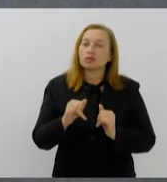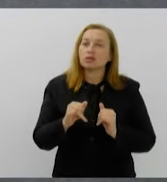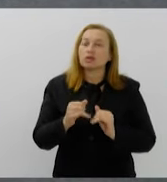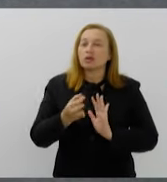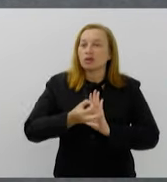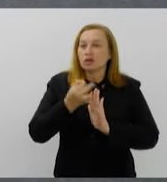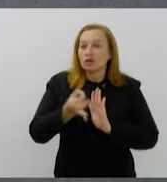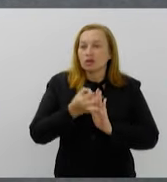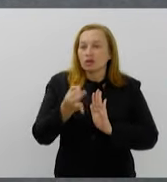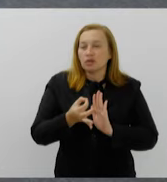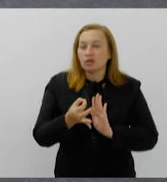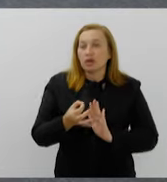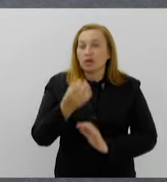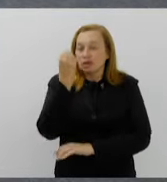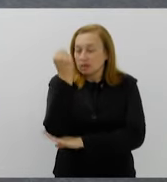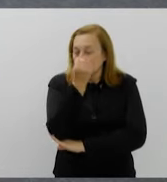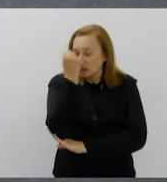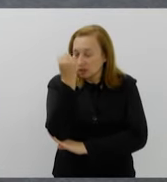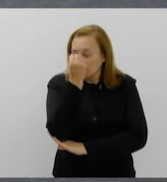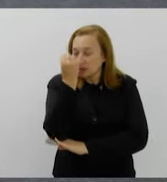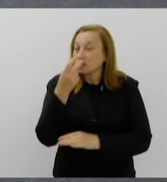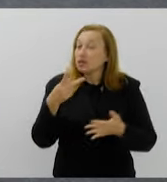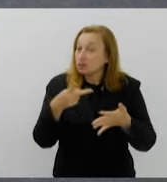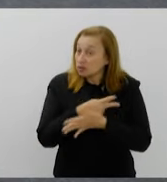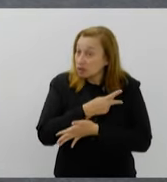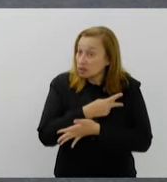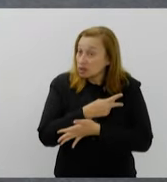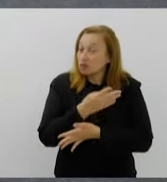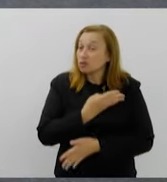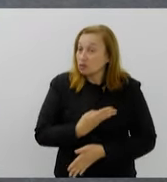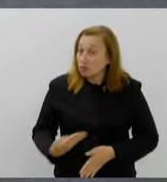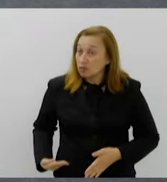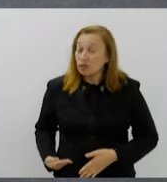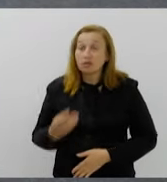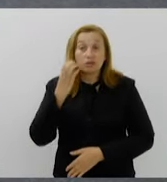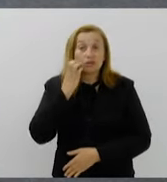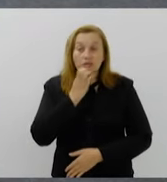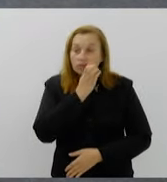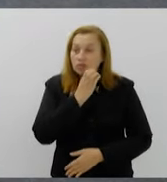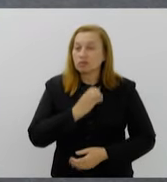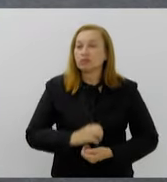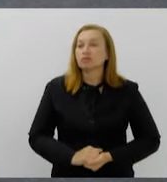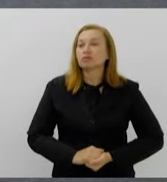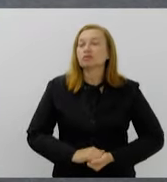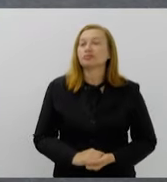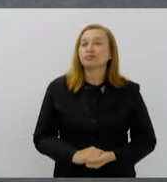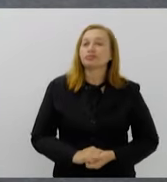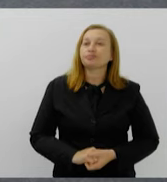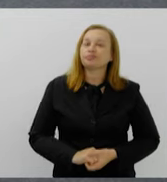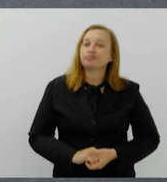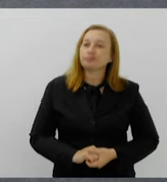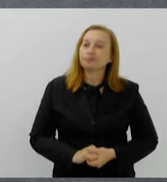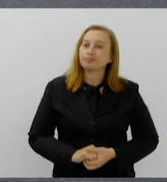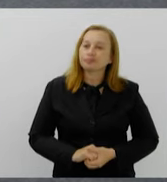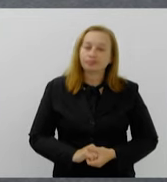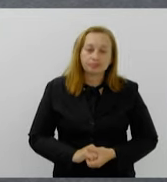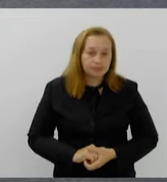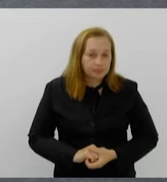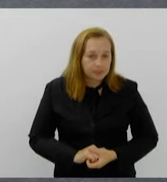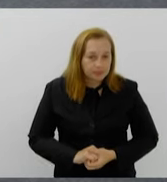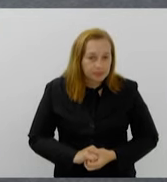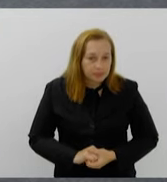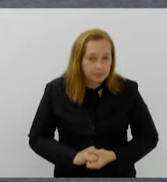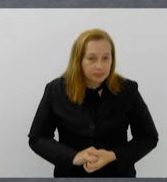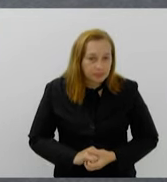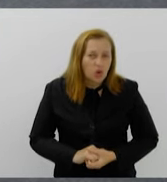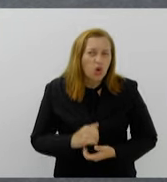promiscuidade que está virando o governo Cláudio Castro fala quem que não rouba todo